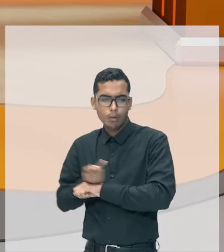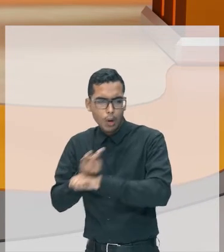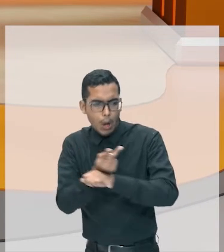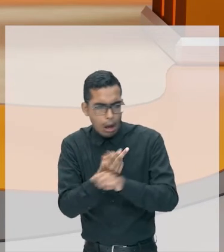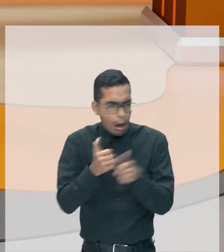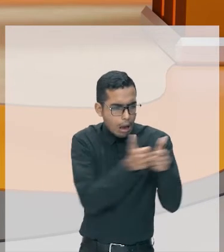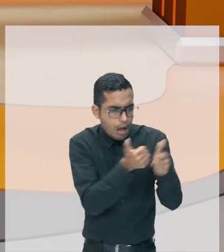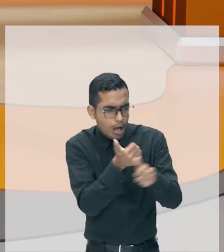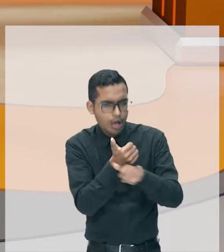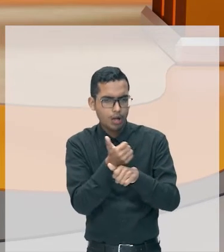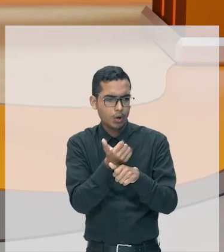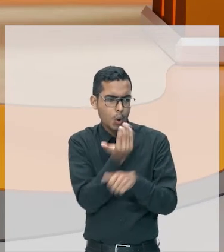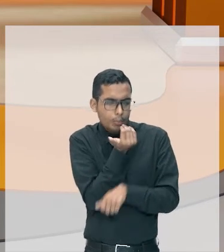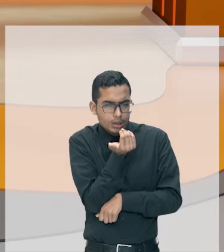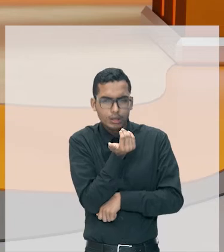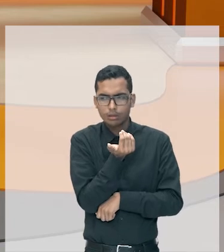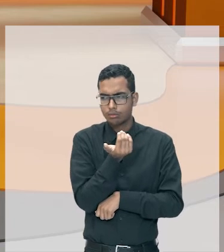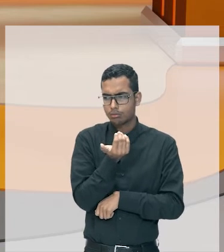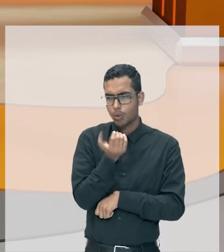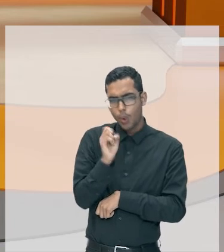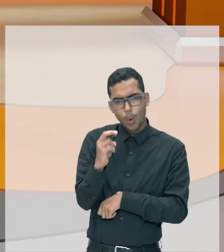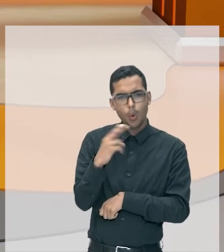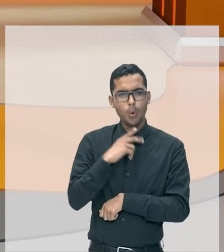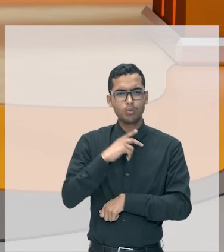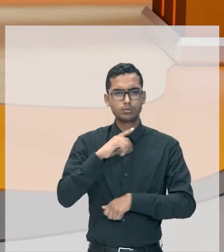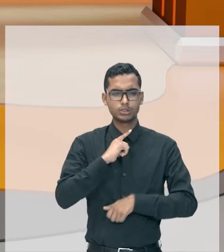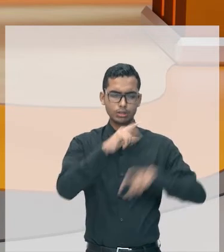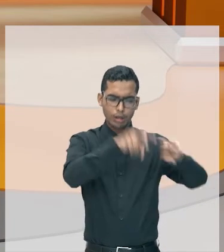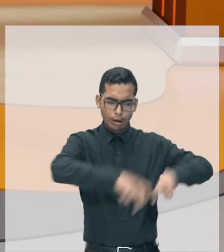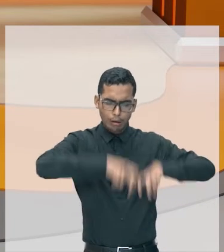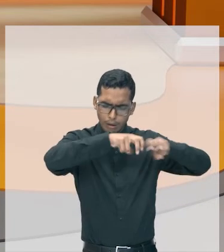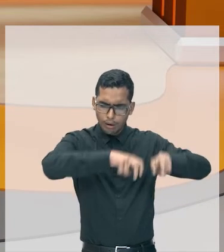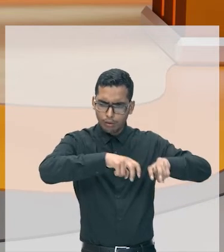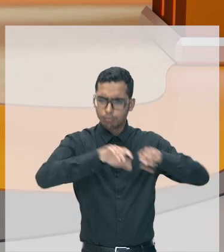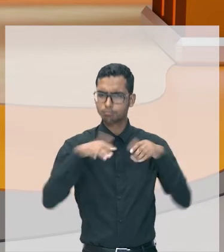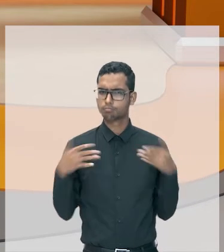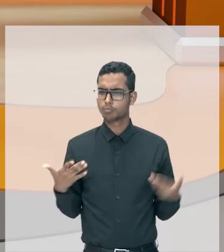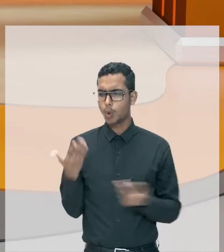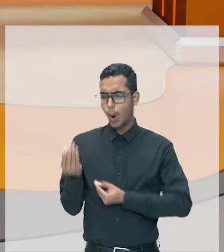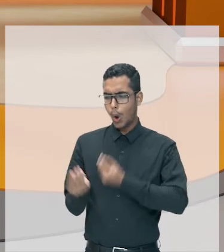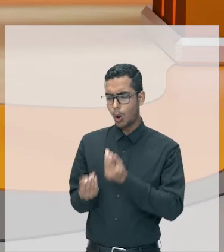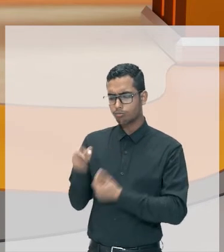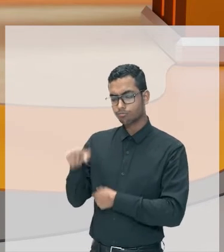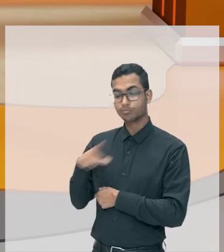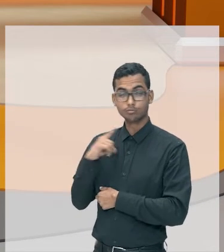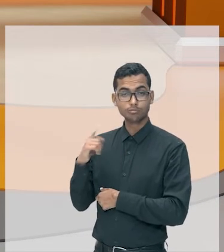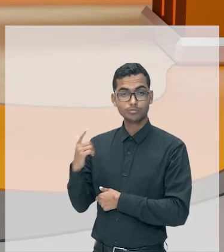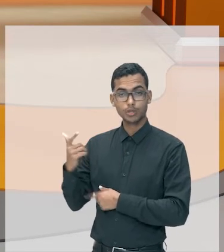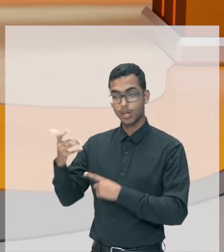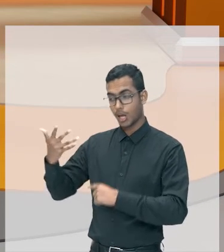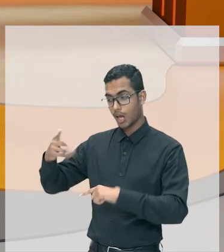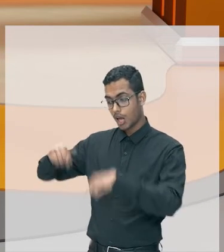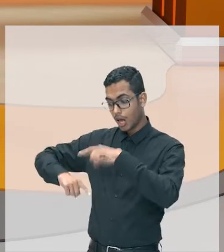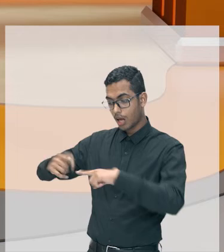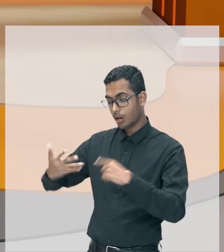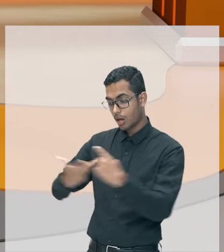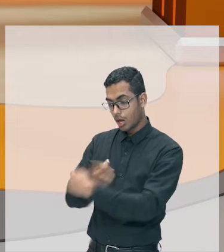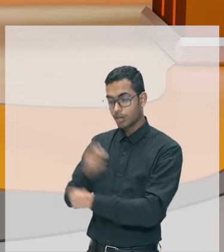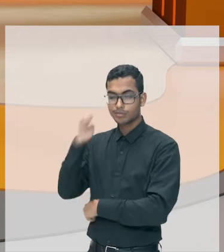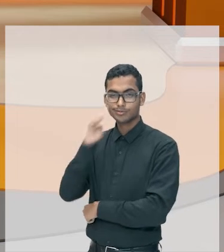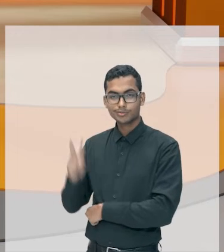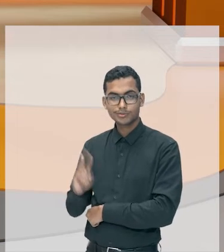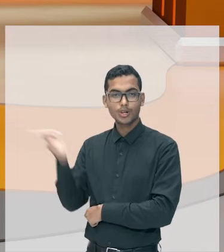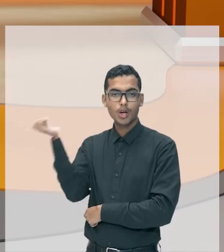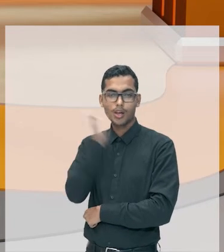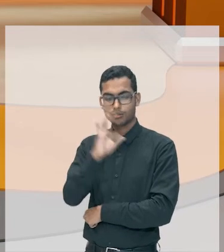Eu consigo observar isso através dessas fontes históricas que foram e vão sendo deixadas para trás.